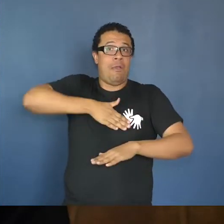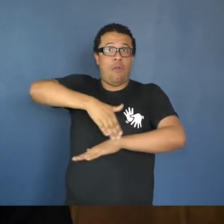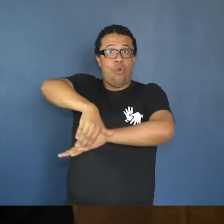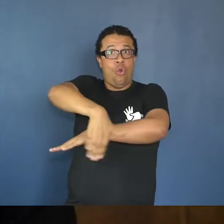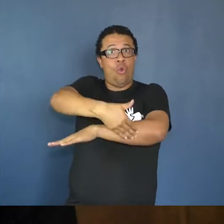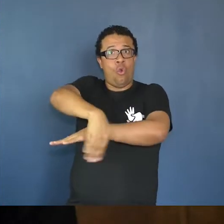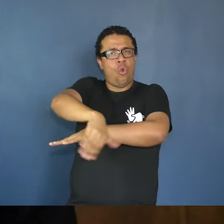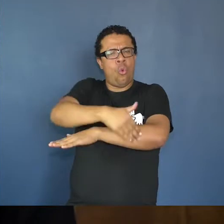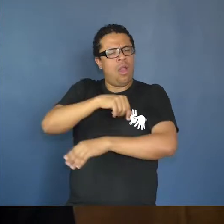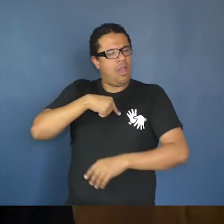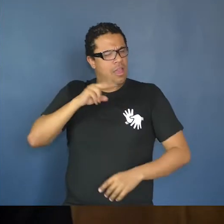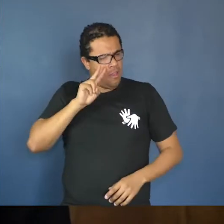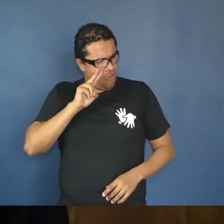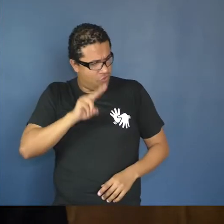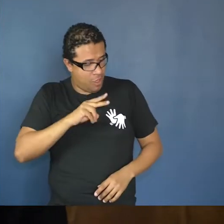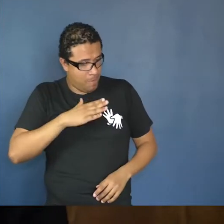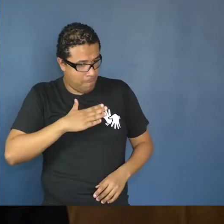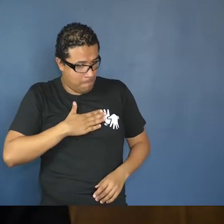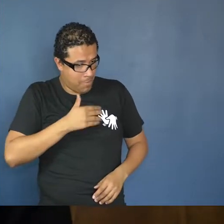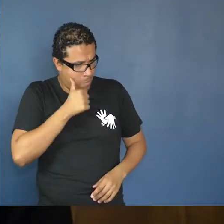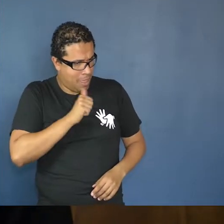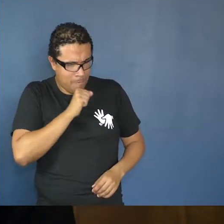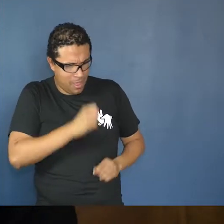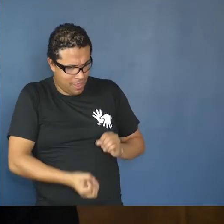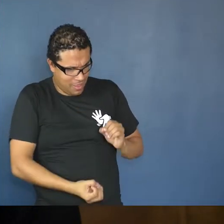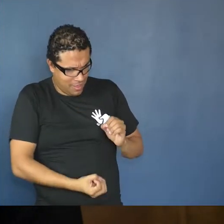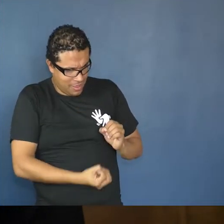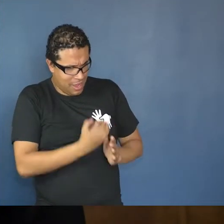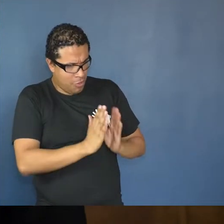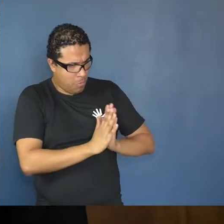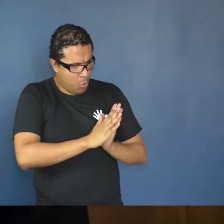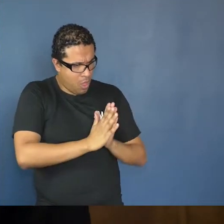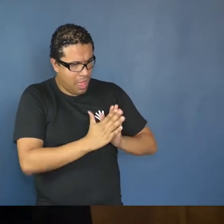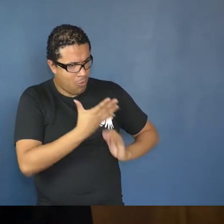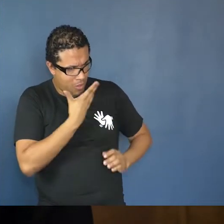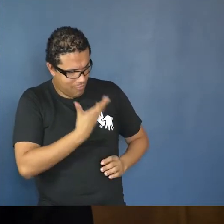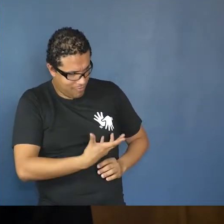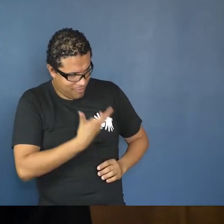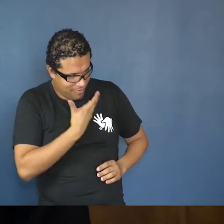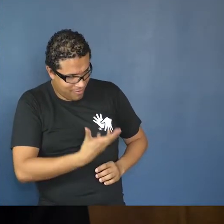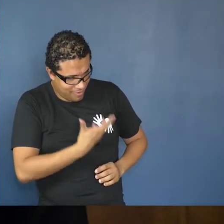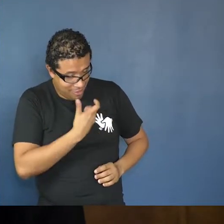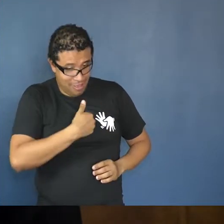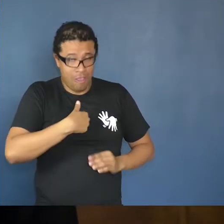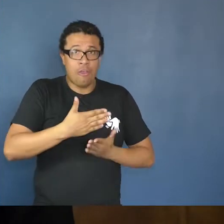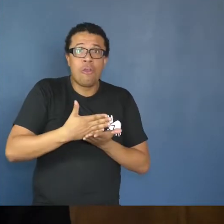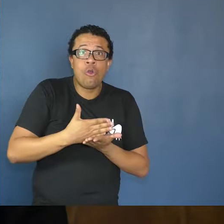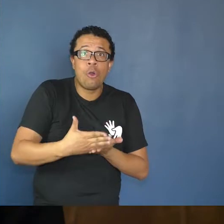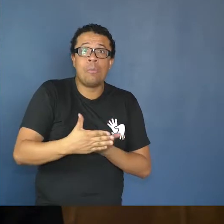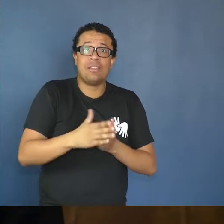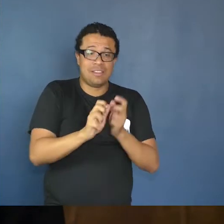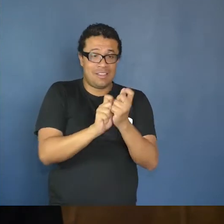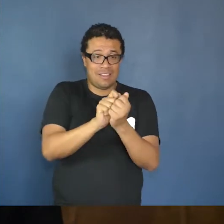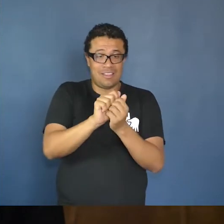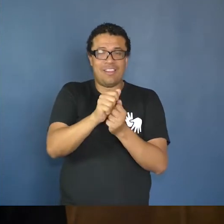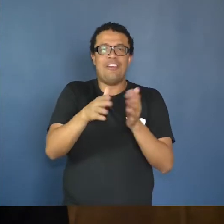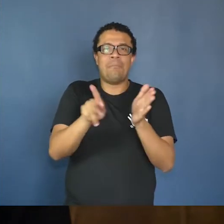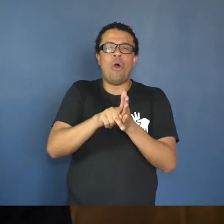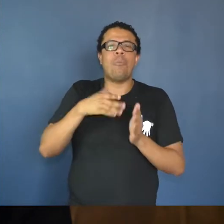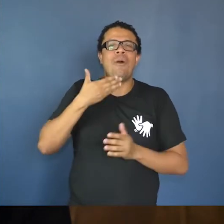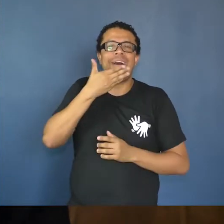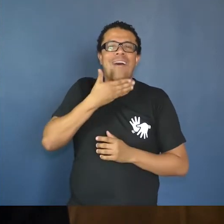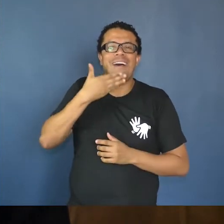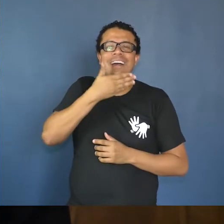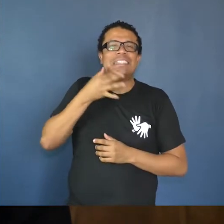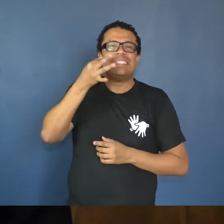lá da minha rua. E eu vendo ela fazer os presépios, e eu comecei também, só que eu comecei a fazer